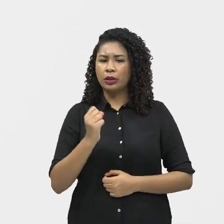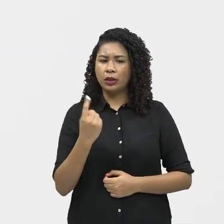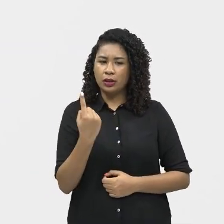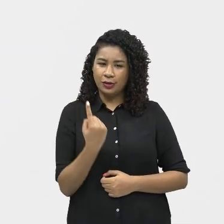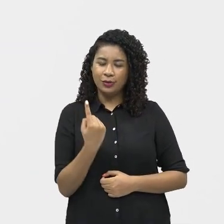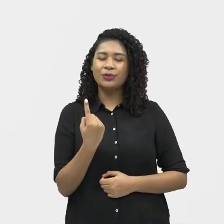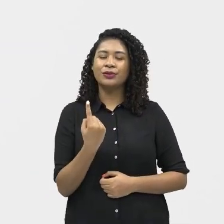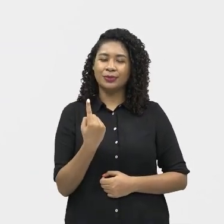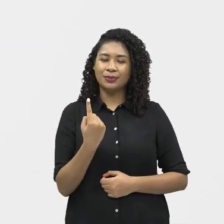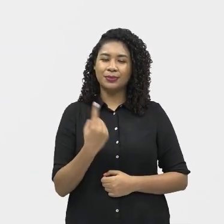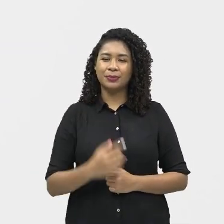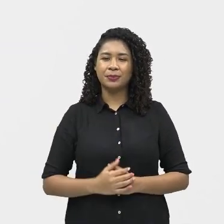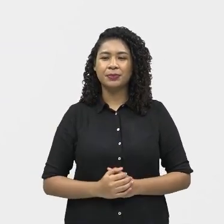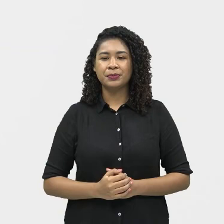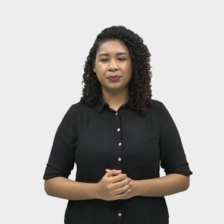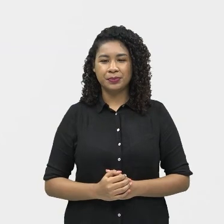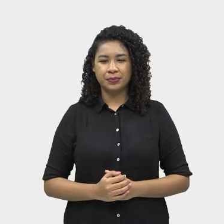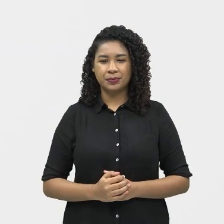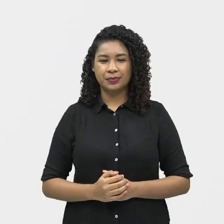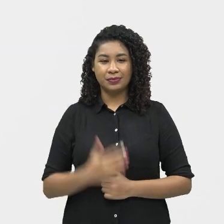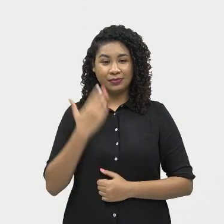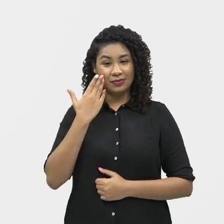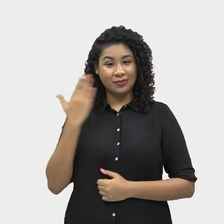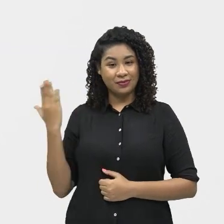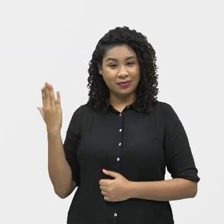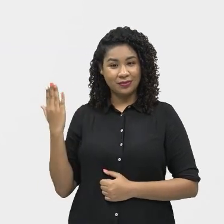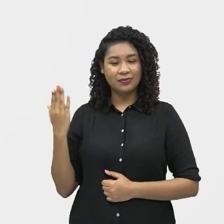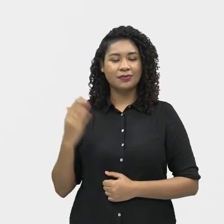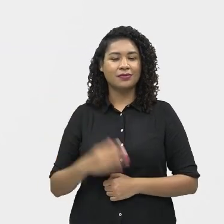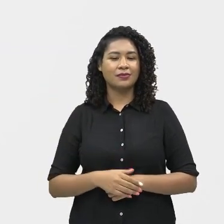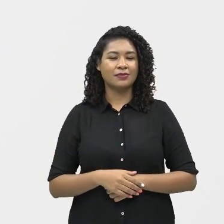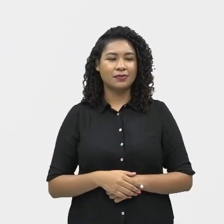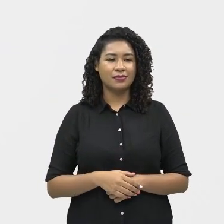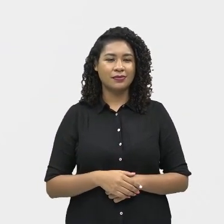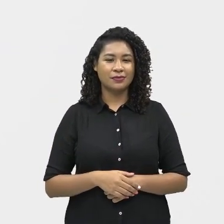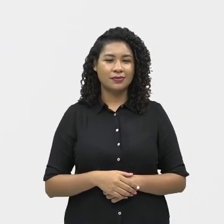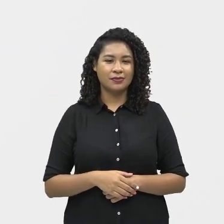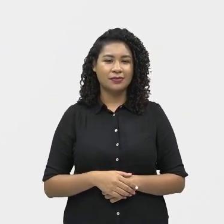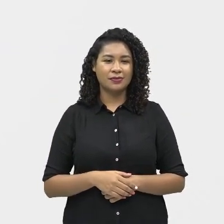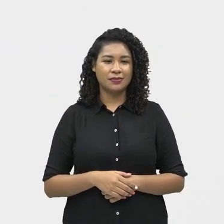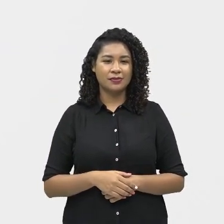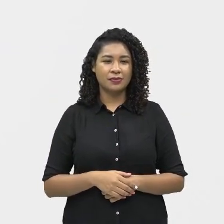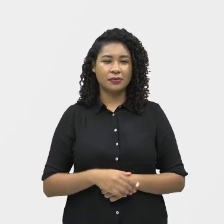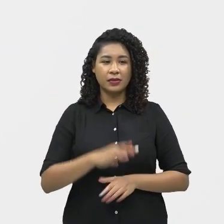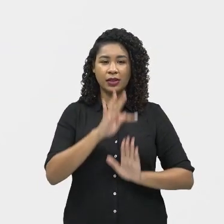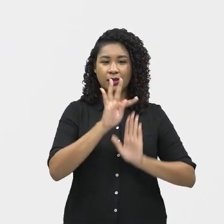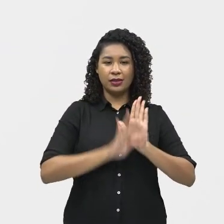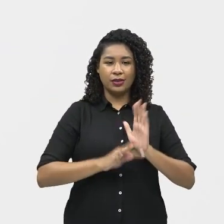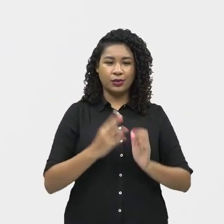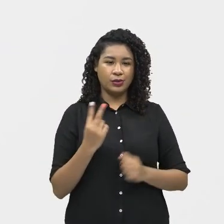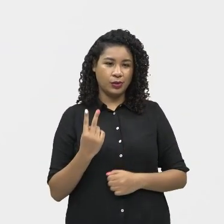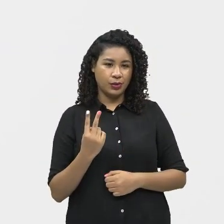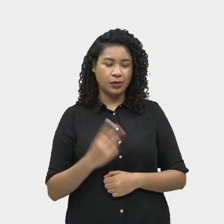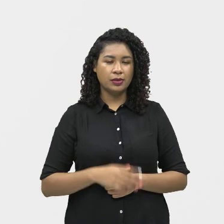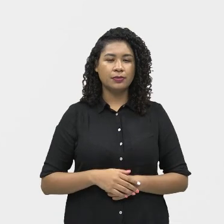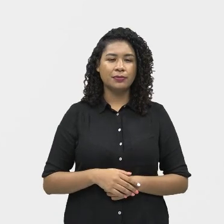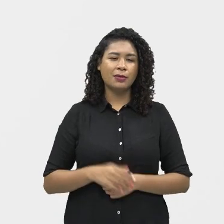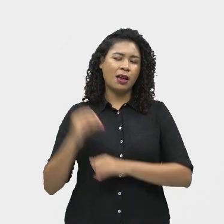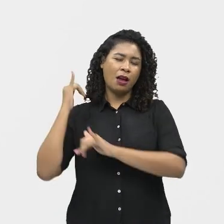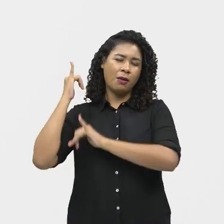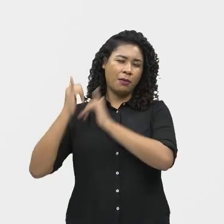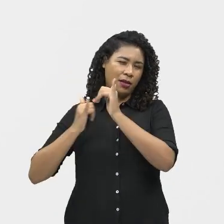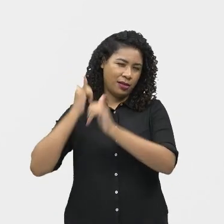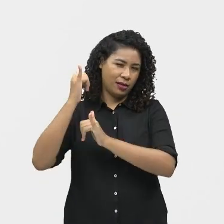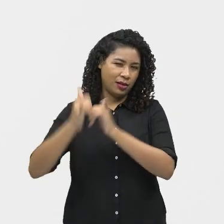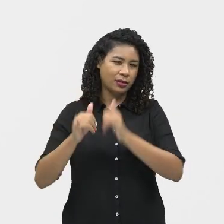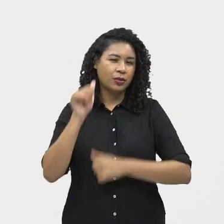1/81 da sua massa. Isso é lá do Wikipédia, né? Vamos ver o texto 2. Conta a lenda que uma índia chamada